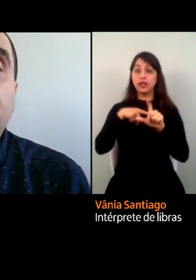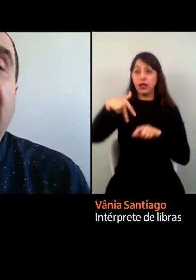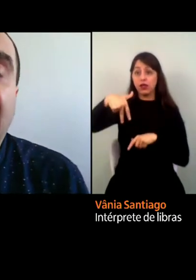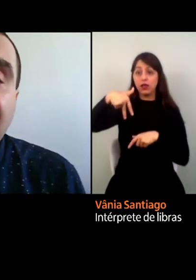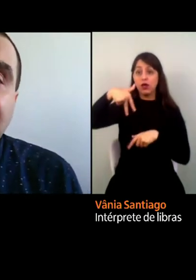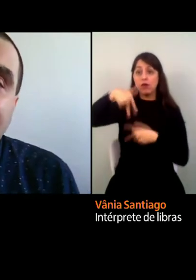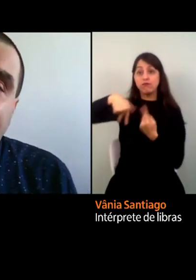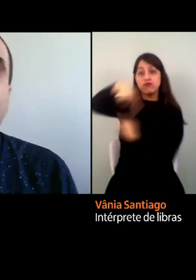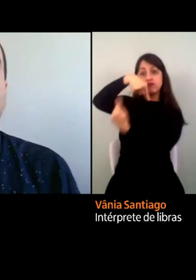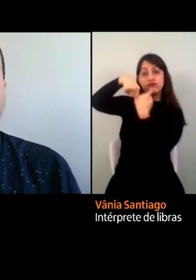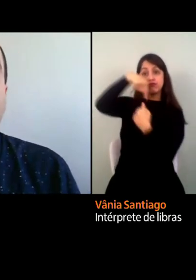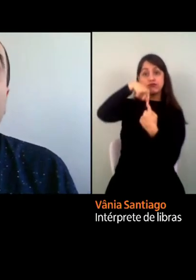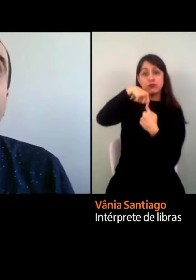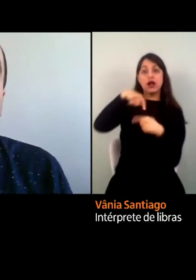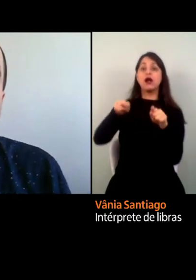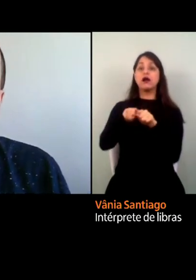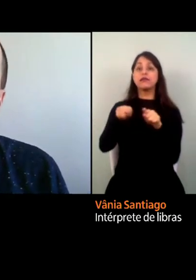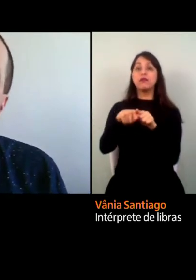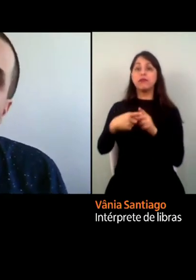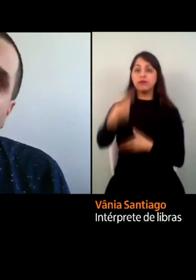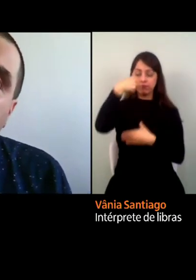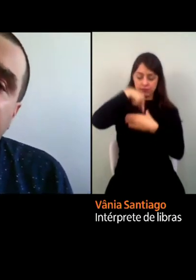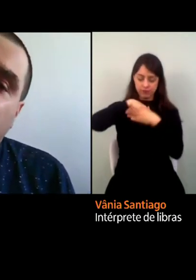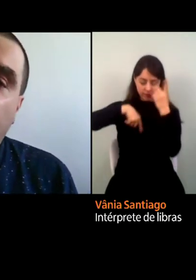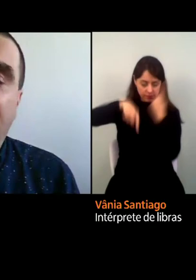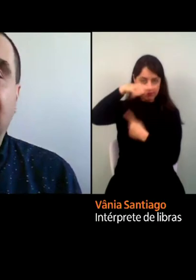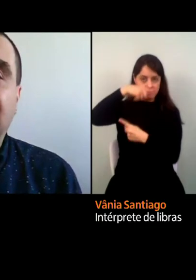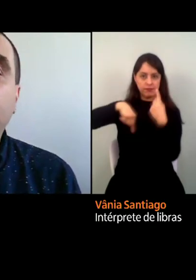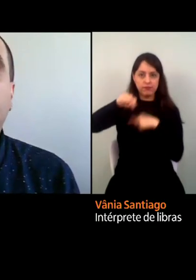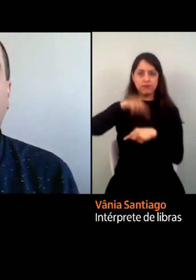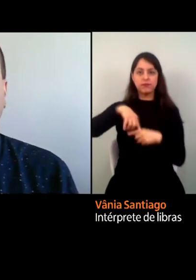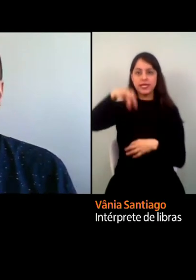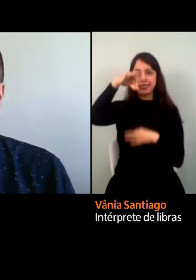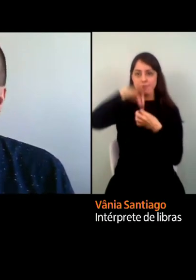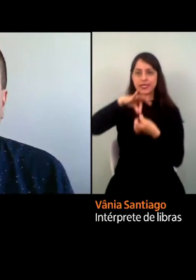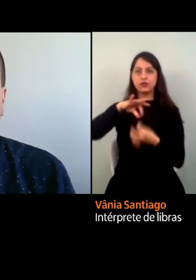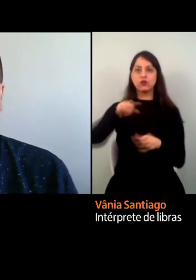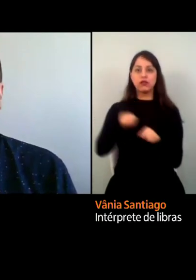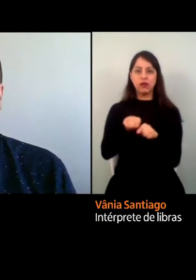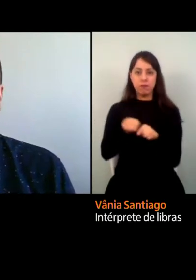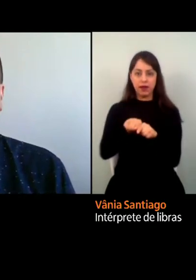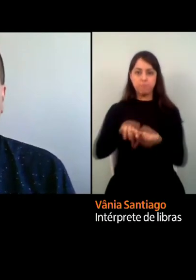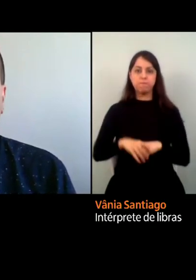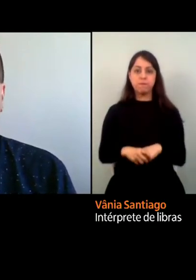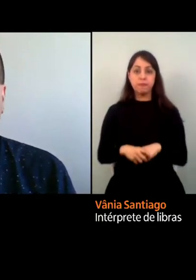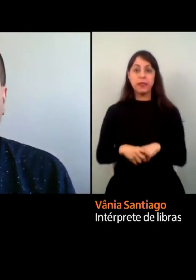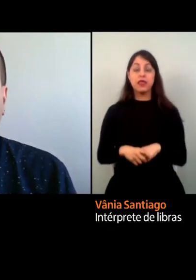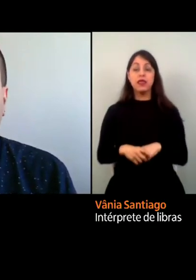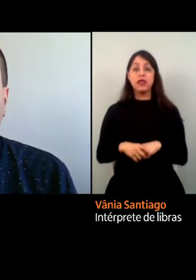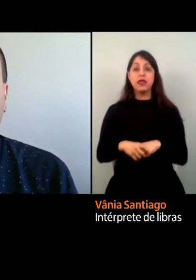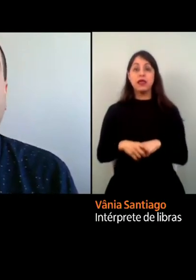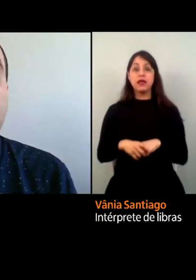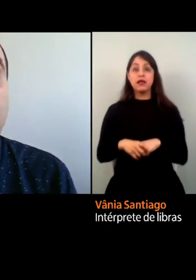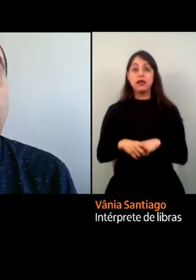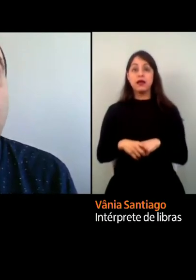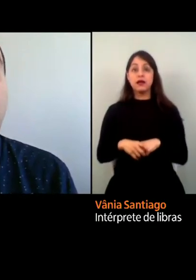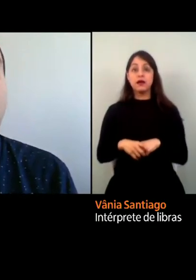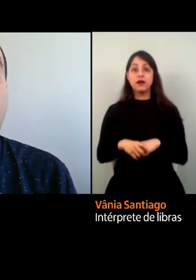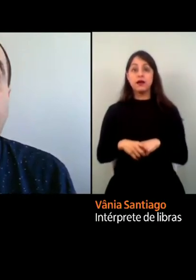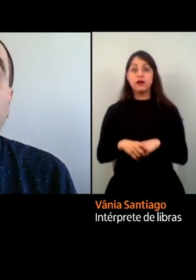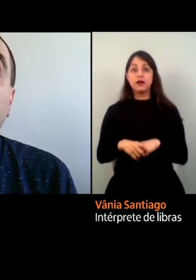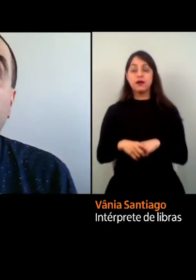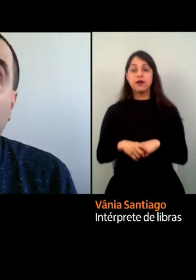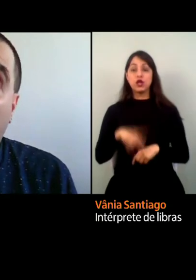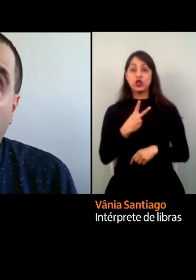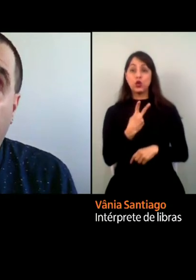Em RBS, 50 anos da televisão no Brasil, de 2007, Carlos Nader